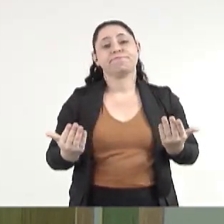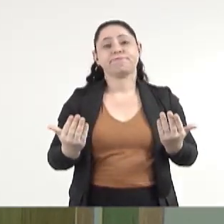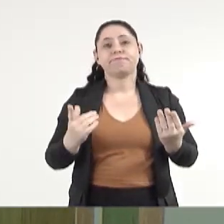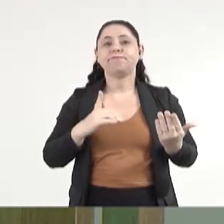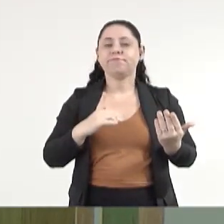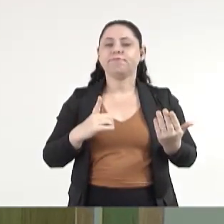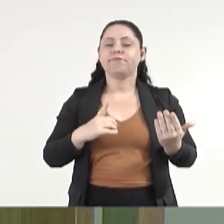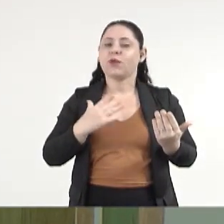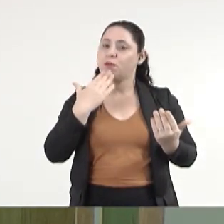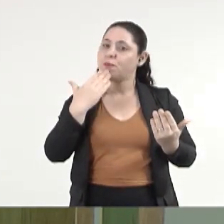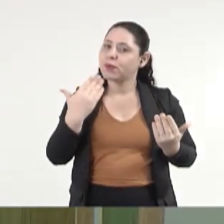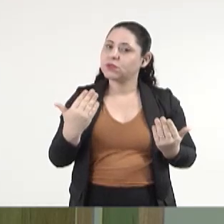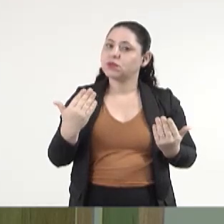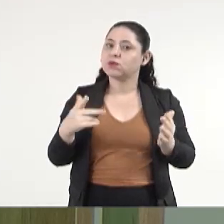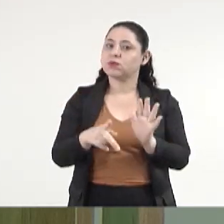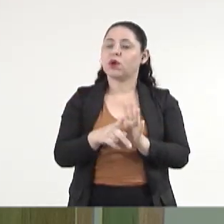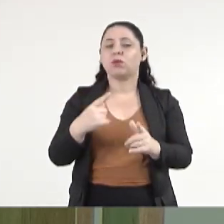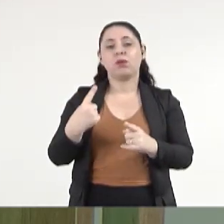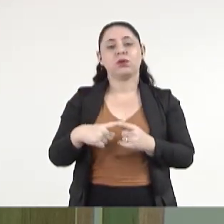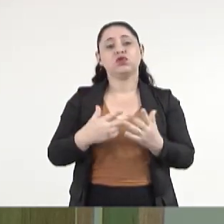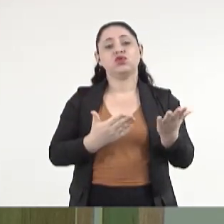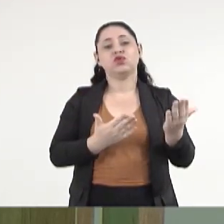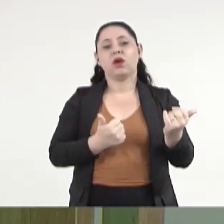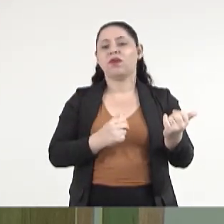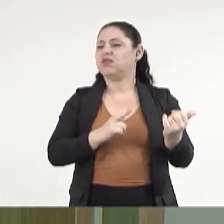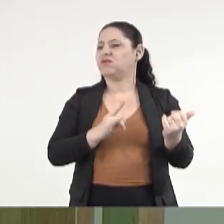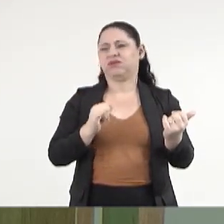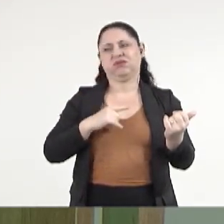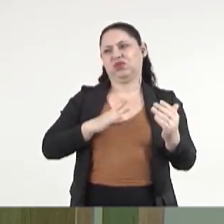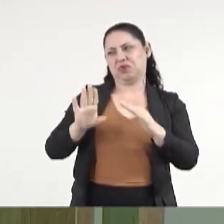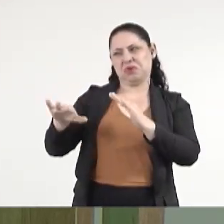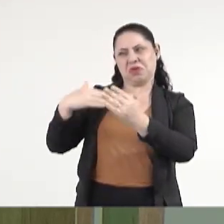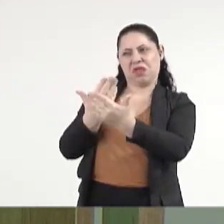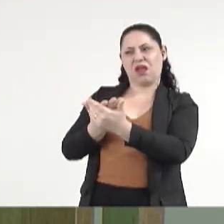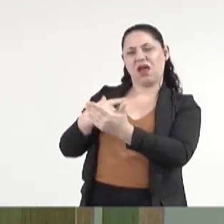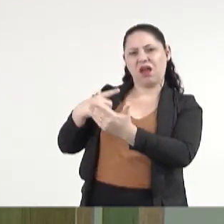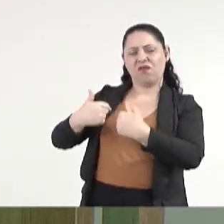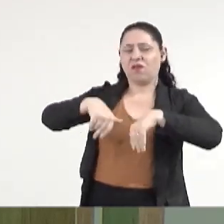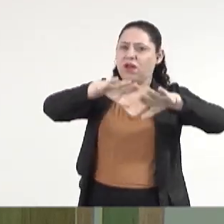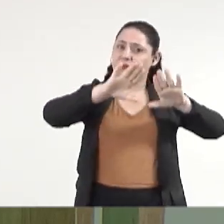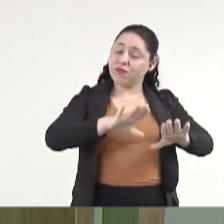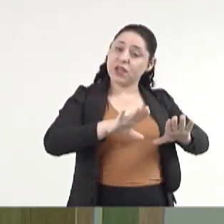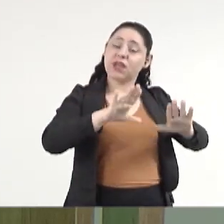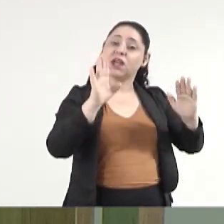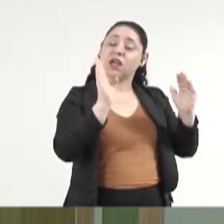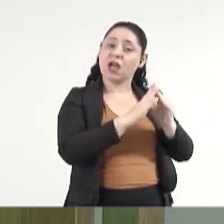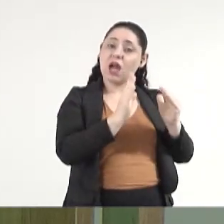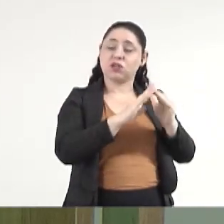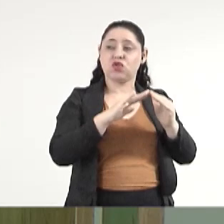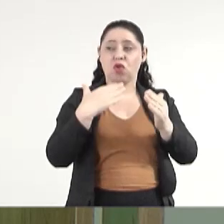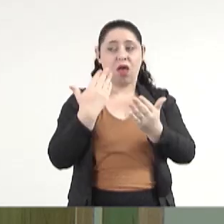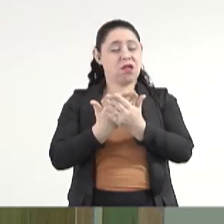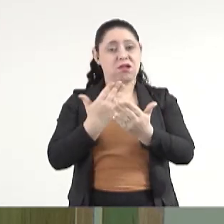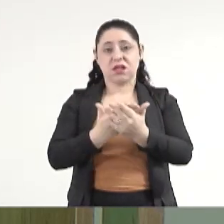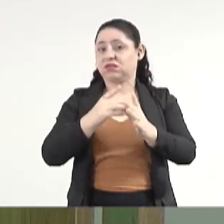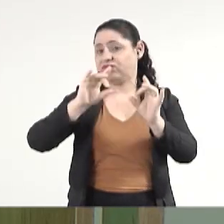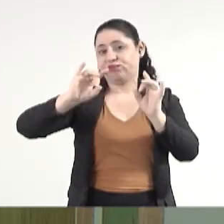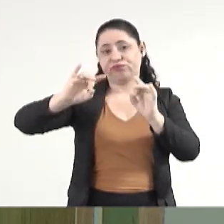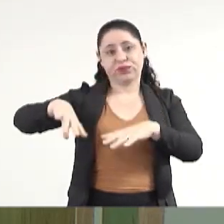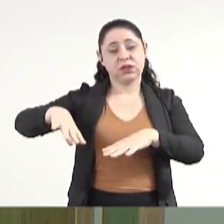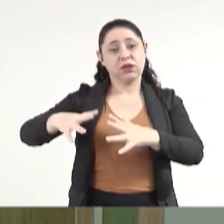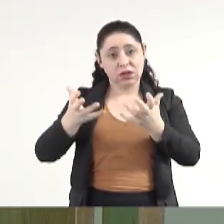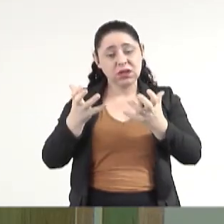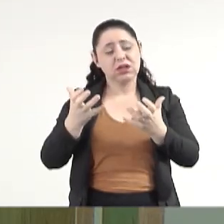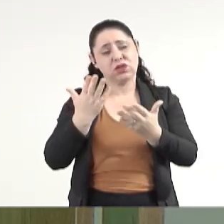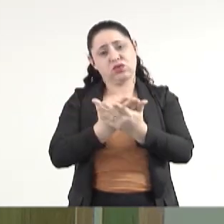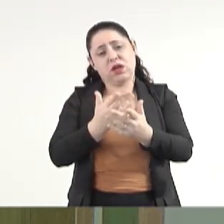há uma reivindicação porque muitos jovens não vão. Então, tem muitos jovens que não estão estudando e